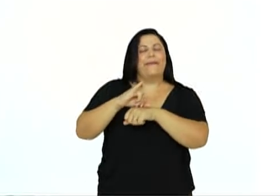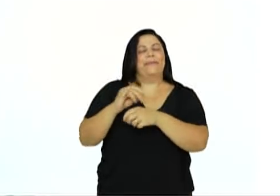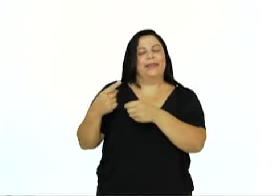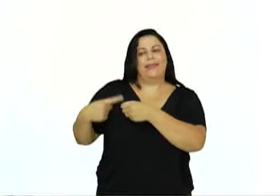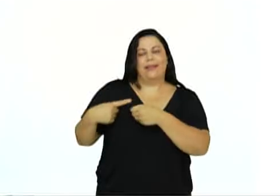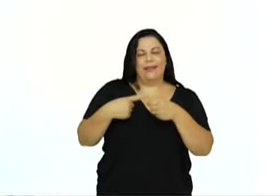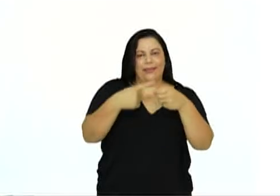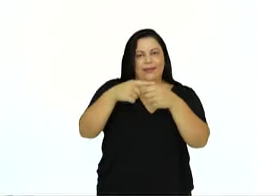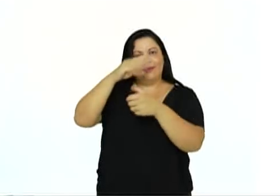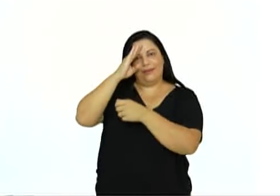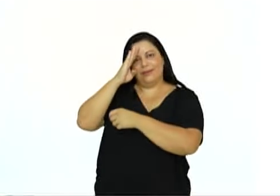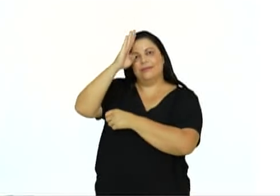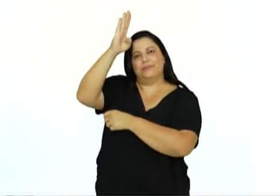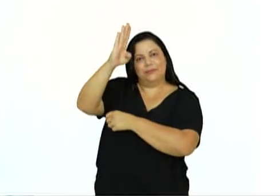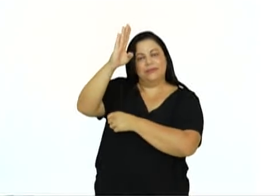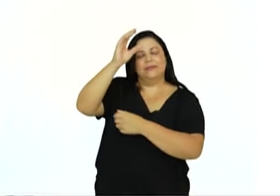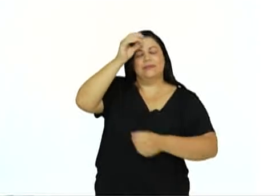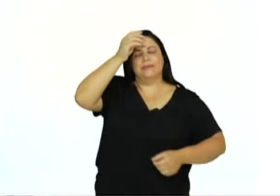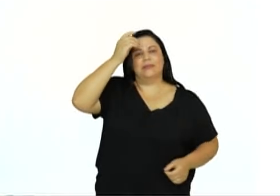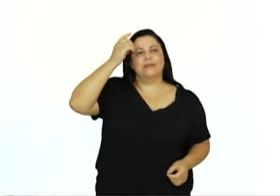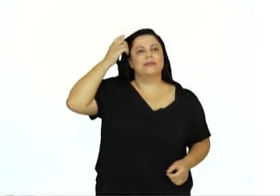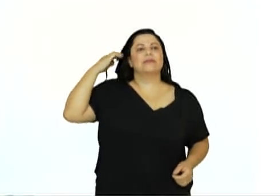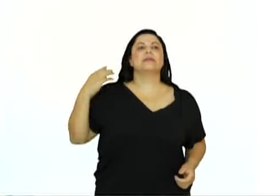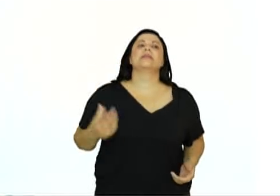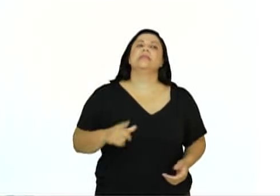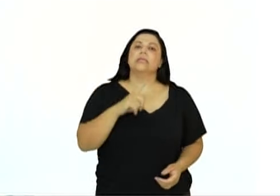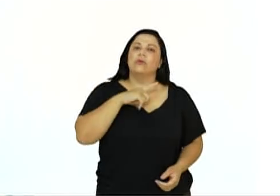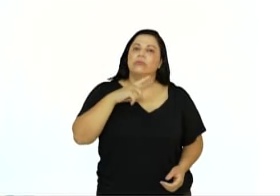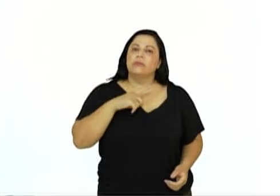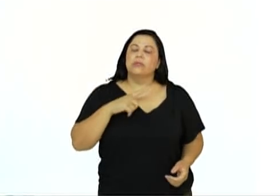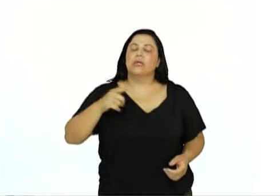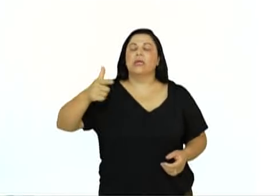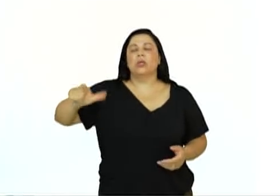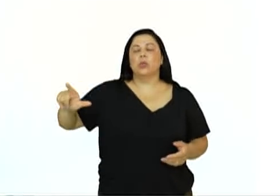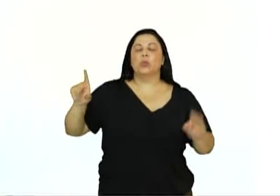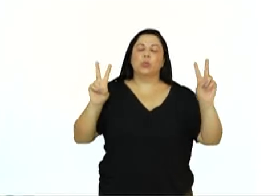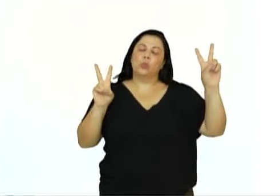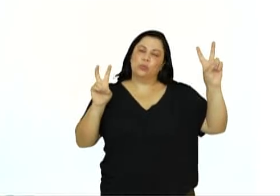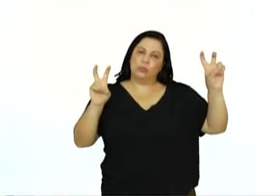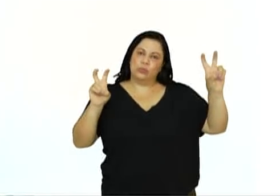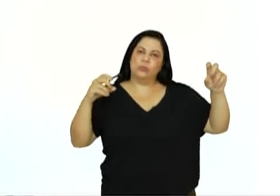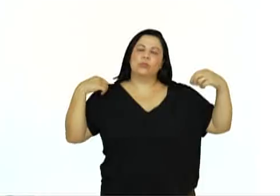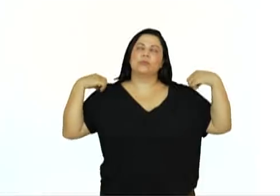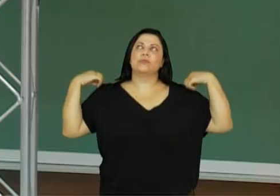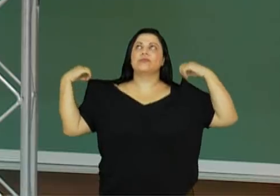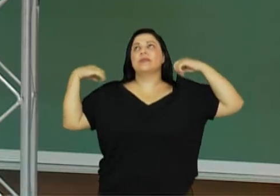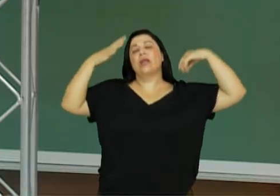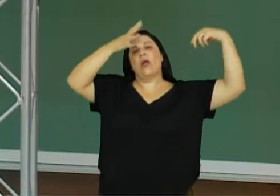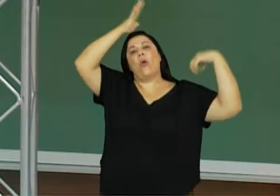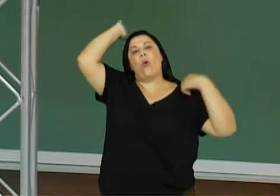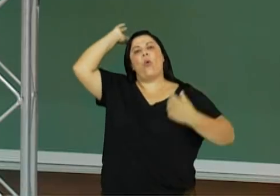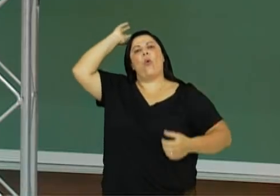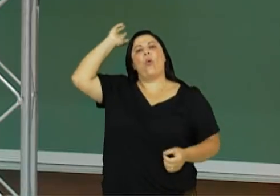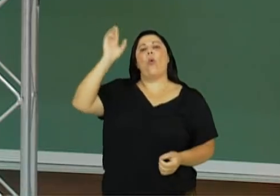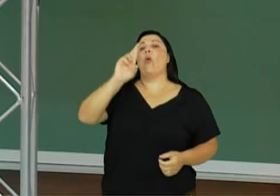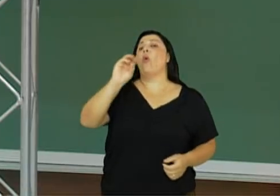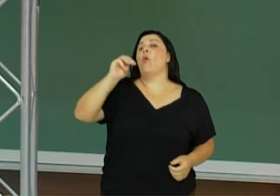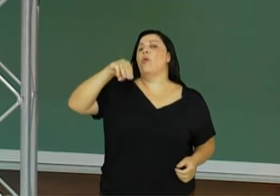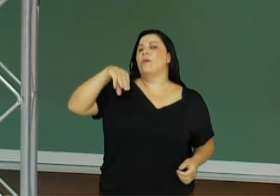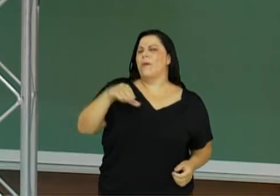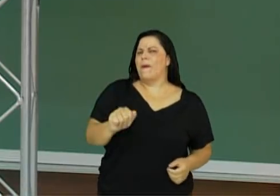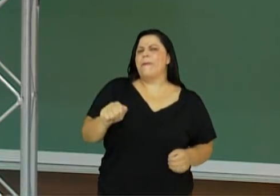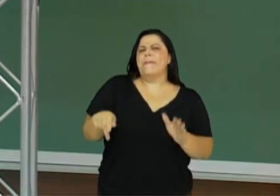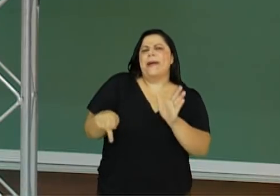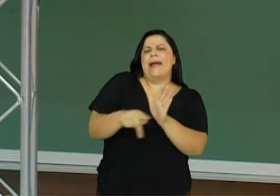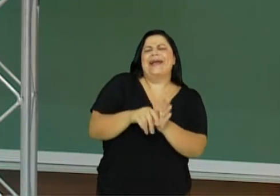cidades principais, né? Então, tem uma outra expressão que diz que Roma, o Império Romano, era o umbigo do mundo na época,